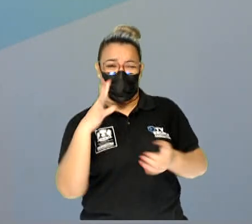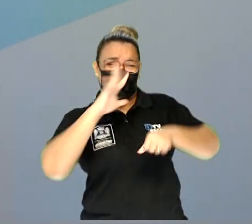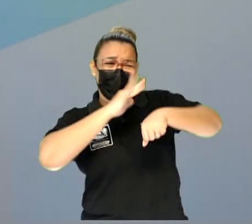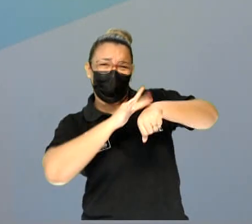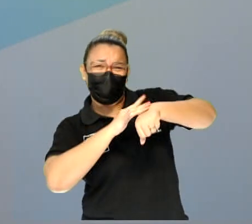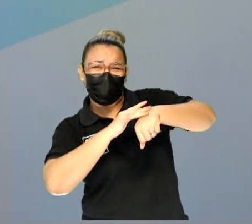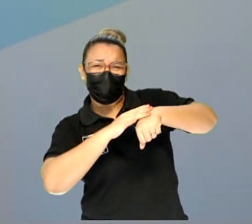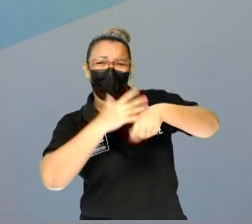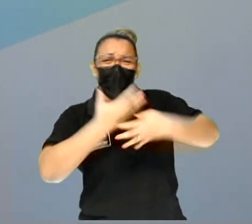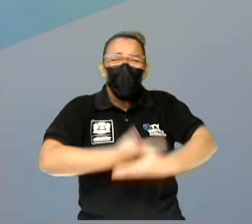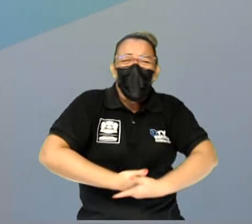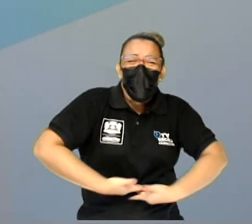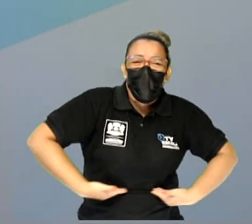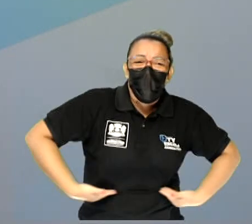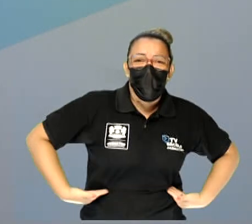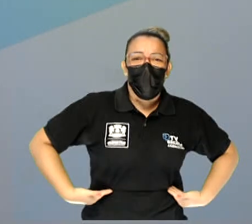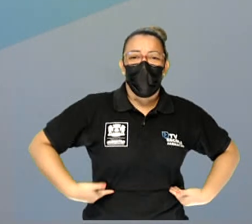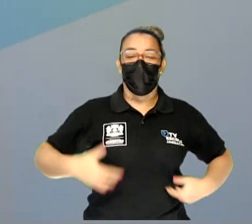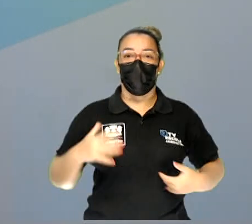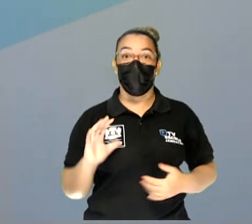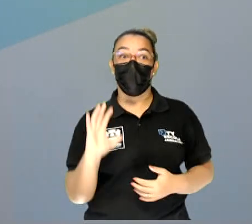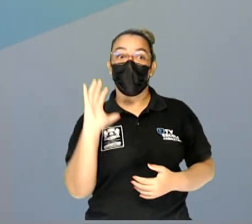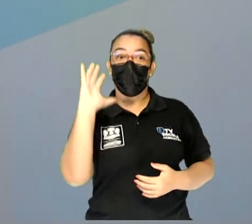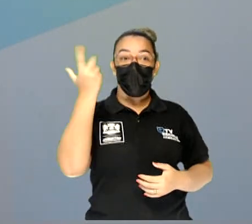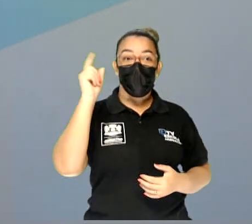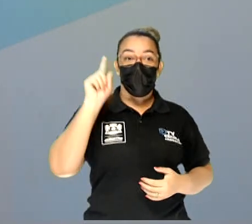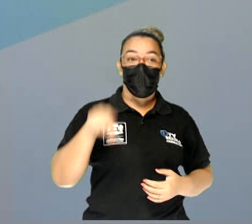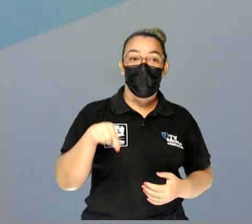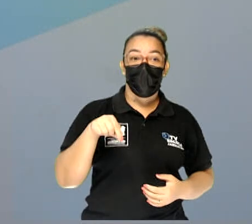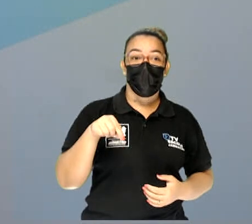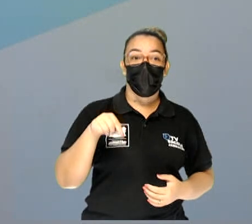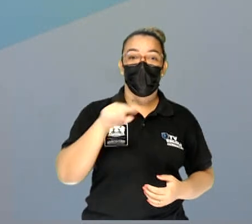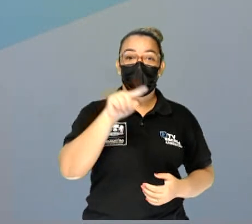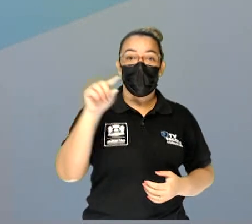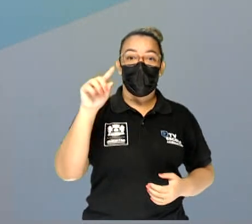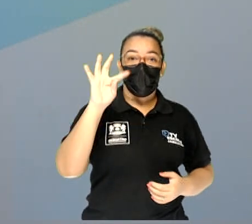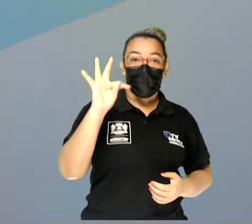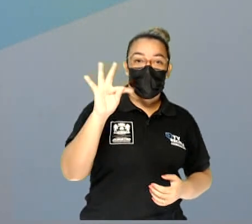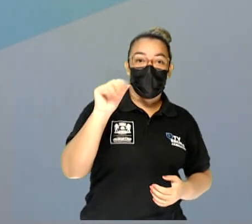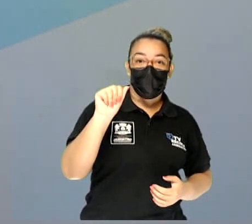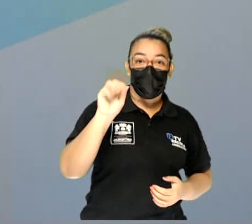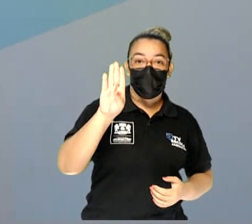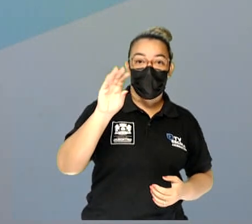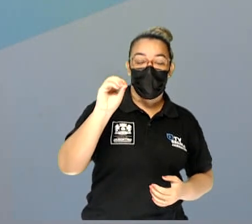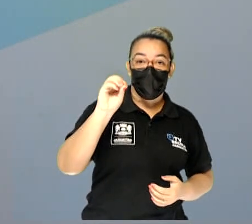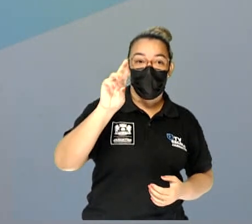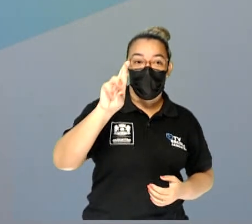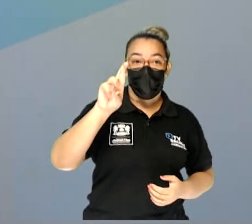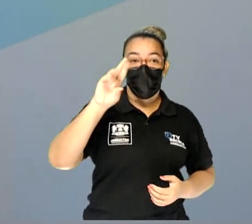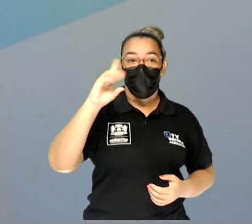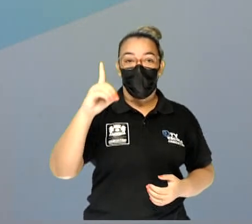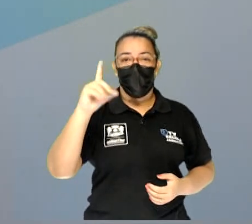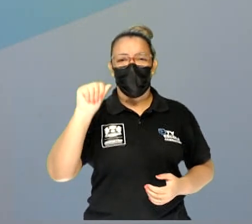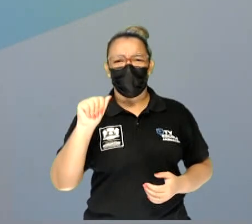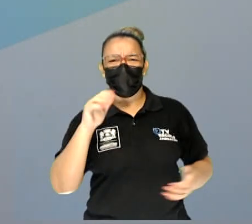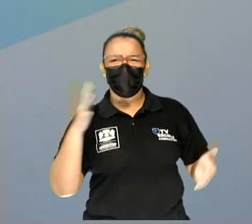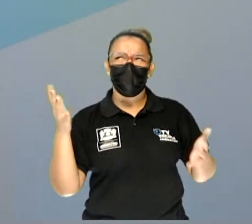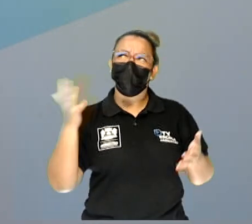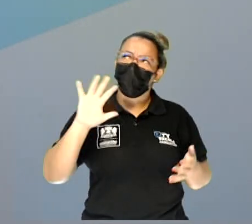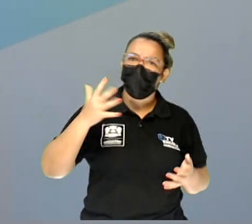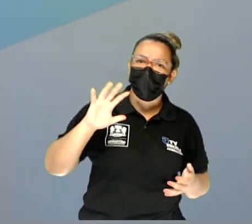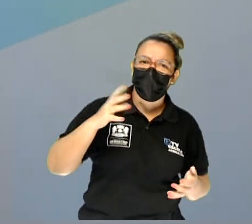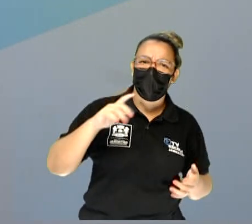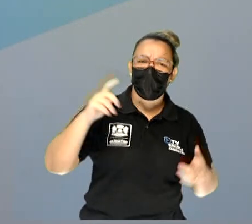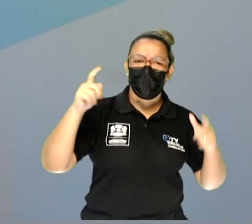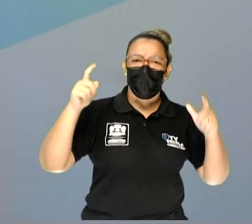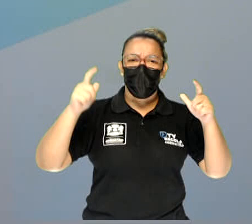quando então aconteceu a rendição da Campina do Taborda. Campina do Taborda é mais ou menos na região que a gente chama